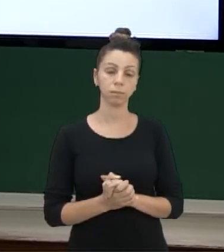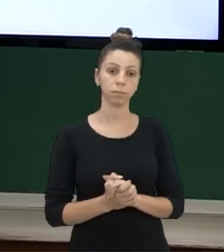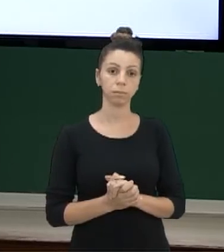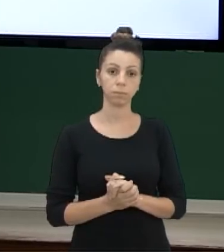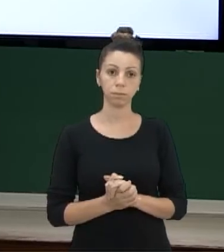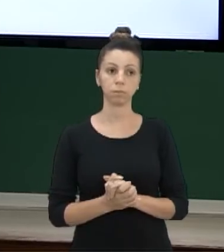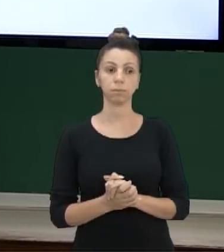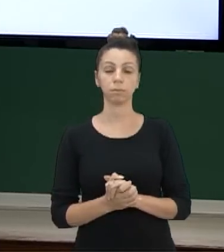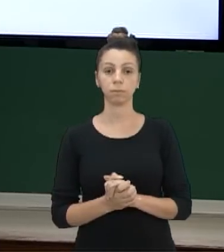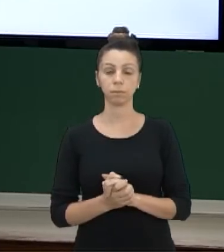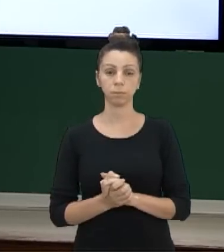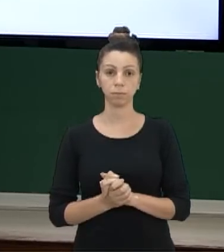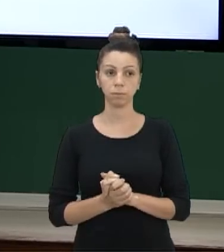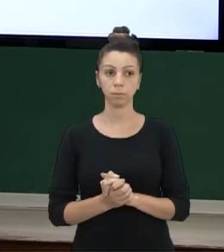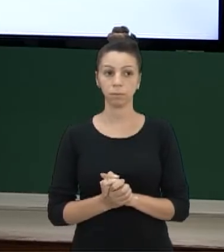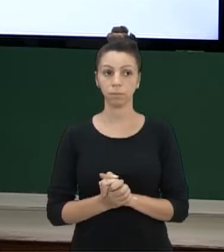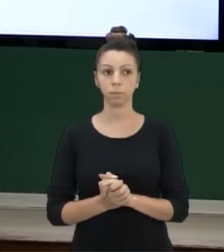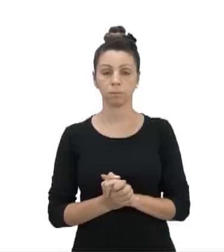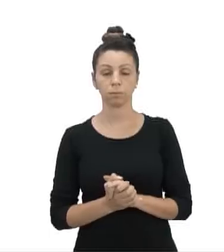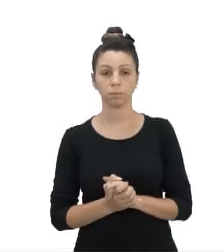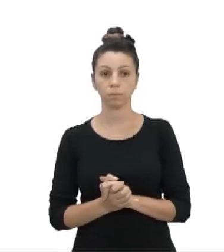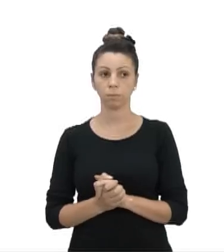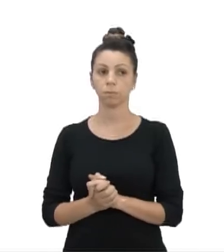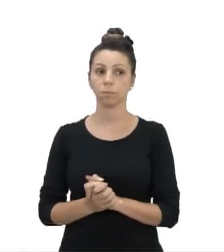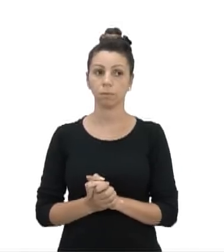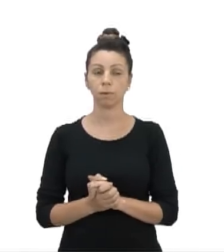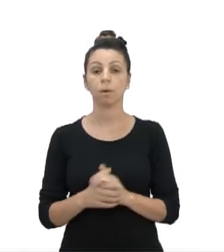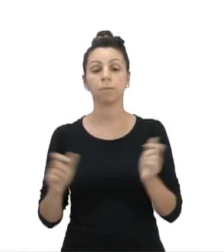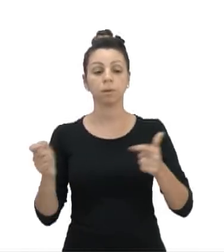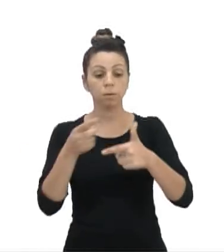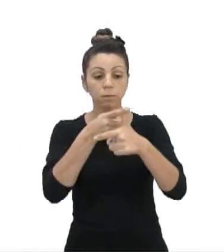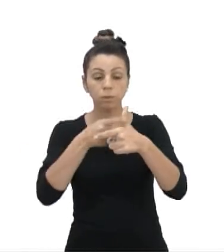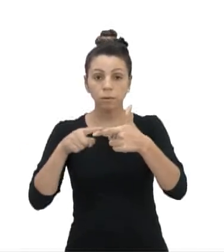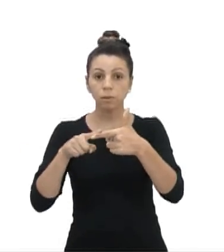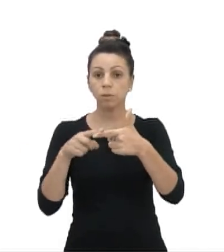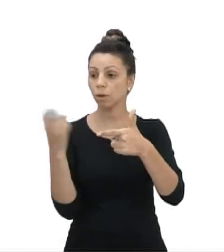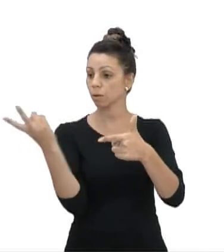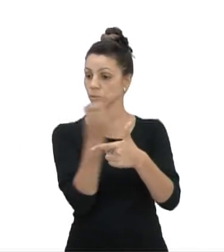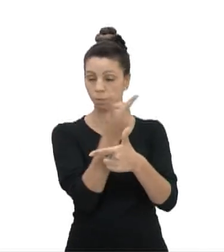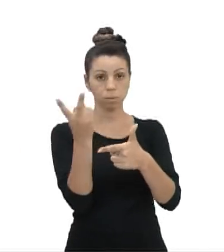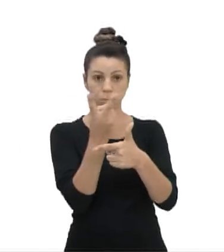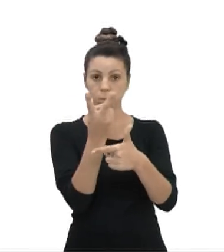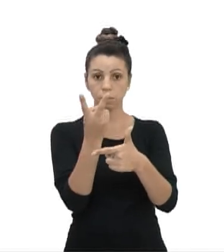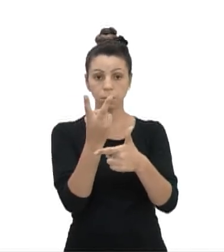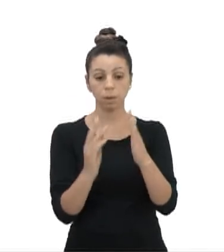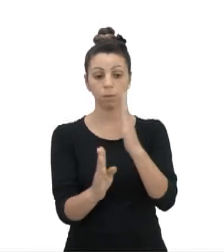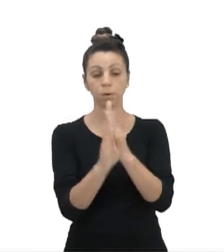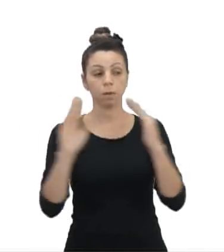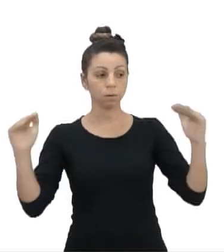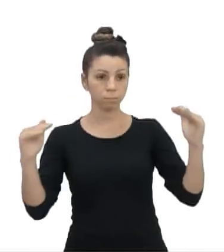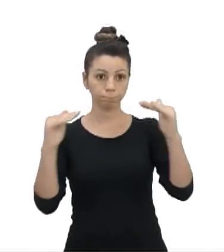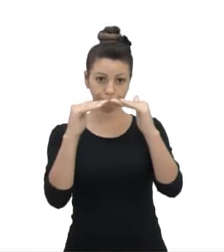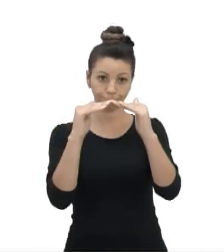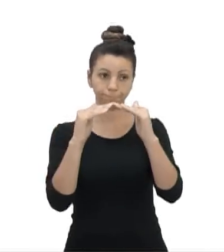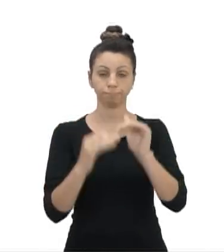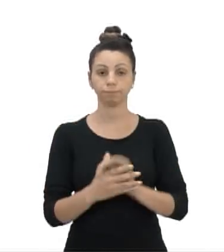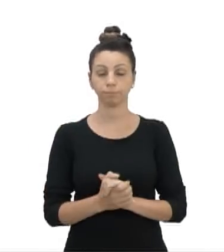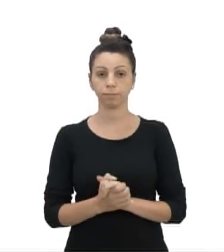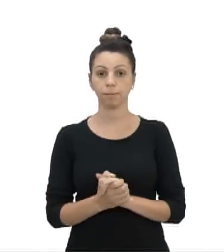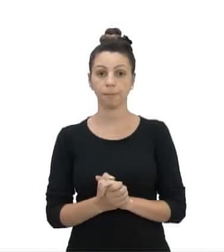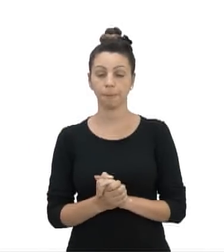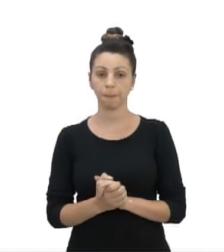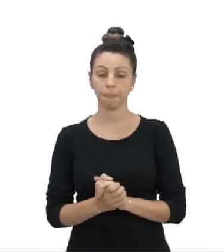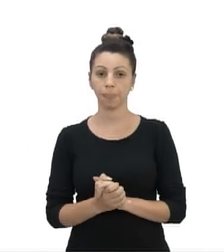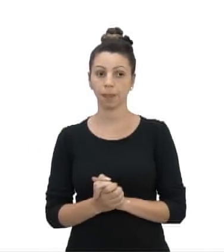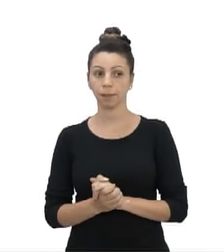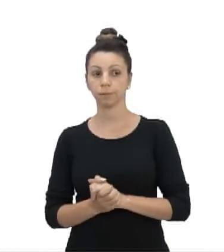de litros e tarefas em metros quadrados, basta dividir as duas unidades para descobrir a proporção. A gente fez isso aqui no quadro. Pegamos